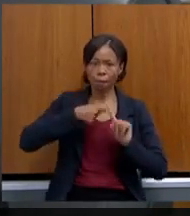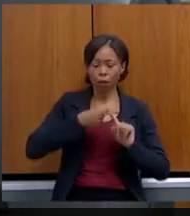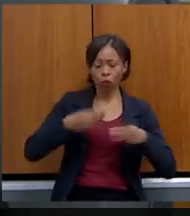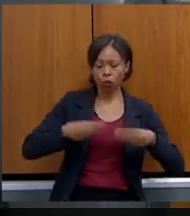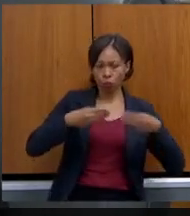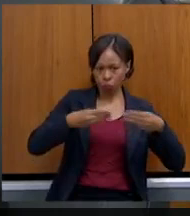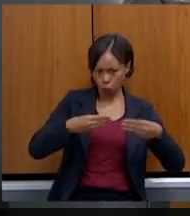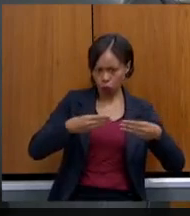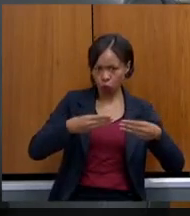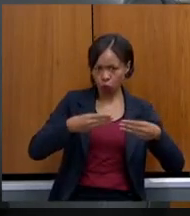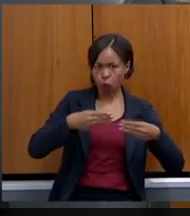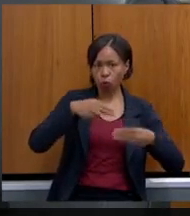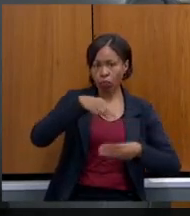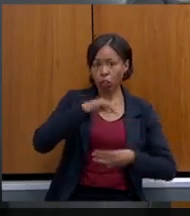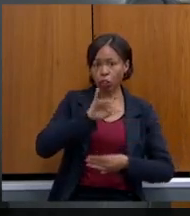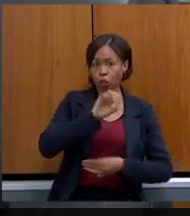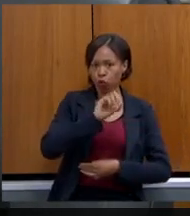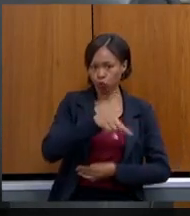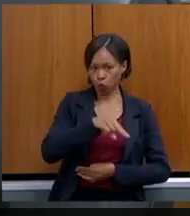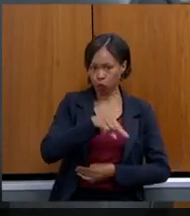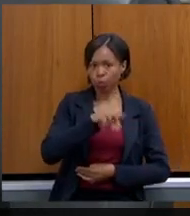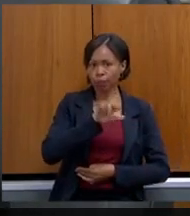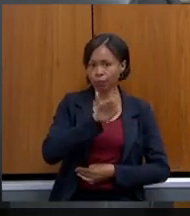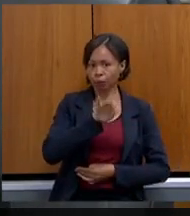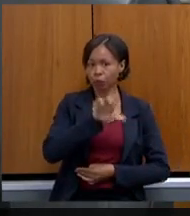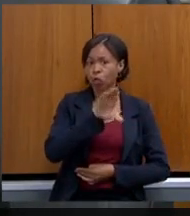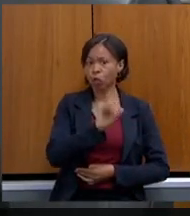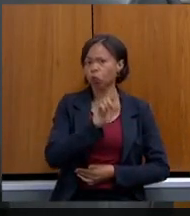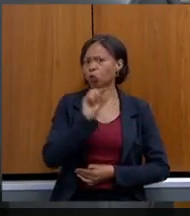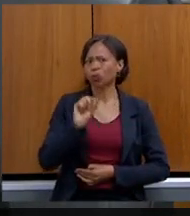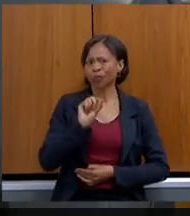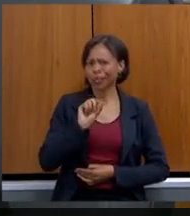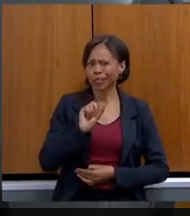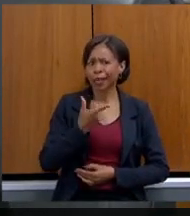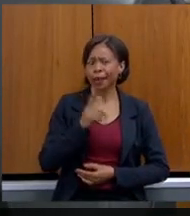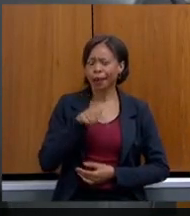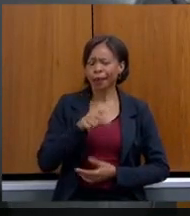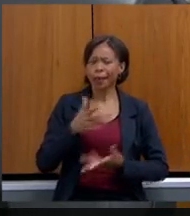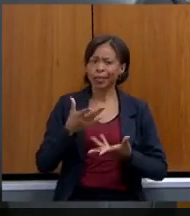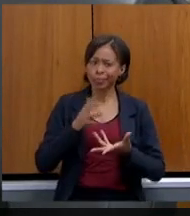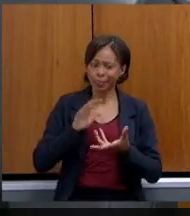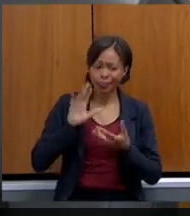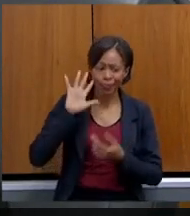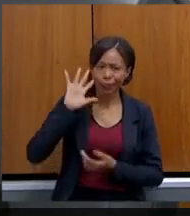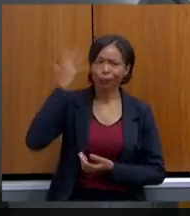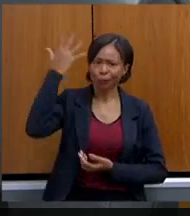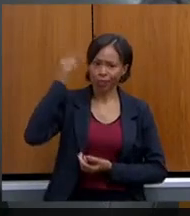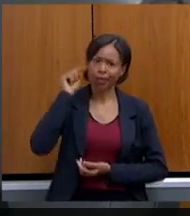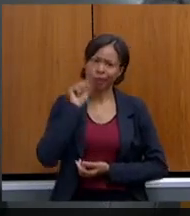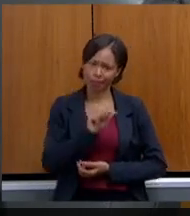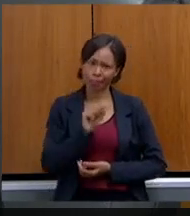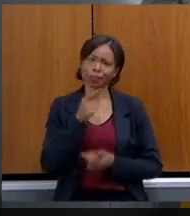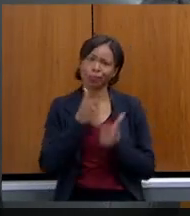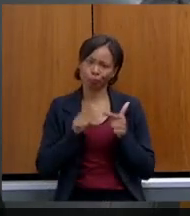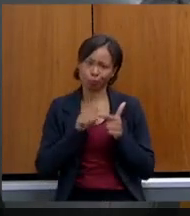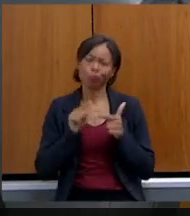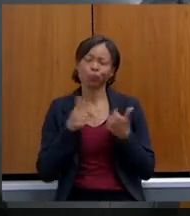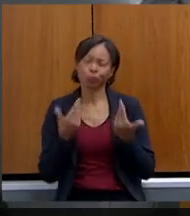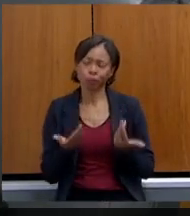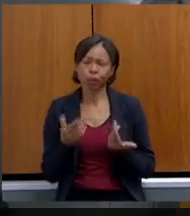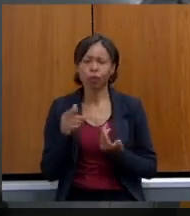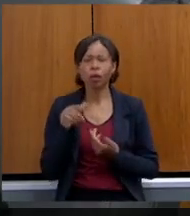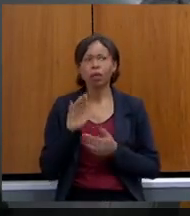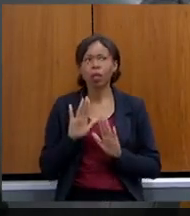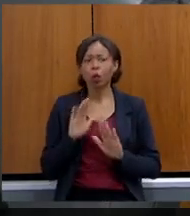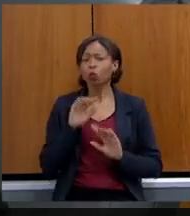Milton Ribeiro é a situação O saneamento dos do imbróglio jurídico dessa questão deputada Laura tá tomando nota aí também eu acho que todos